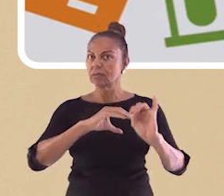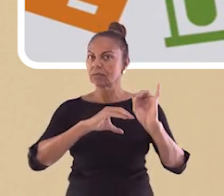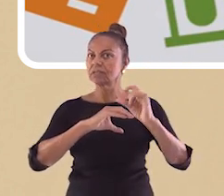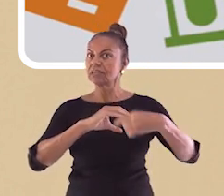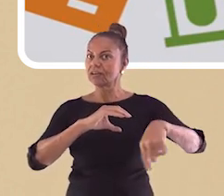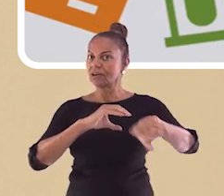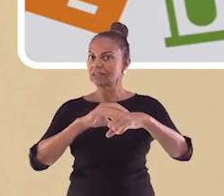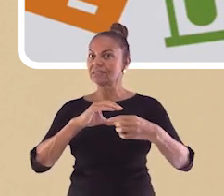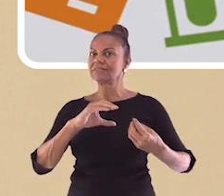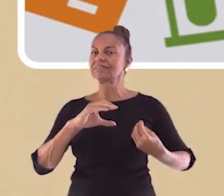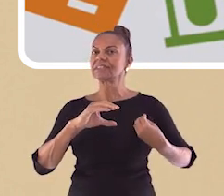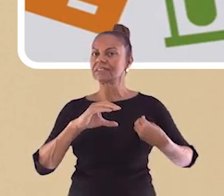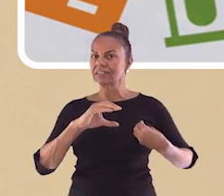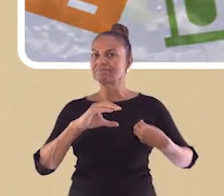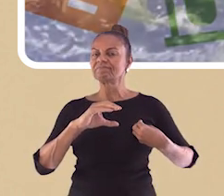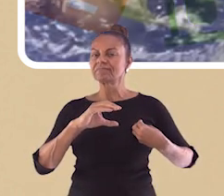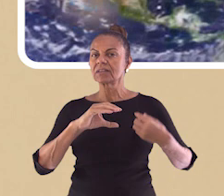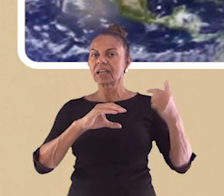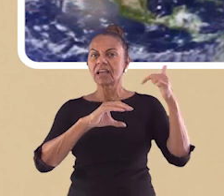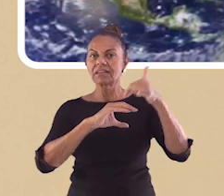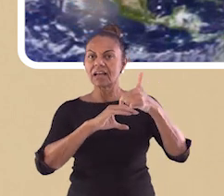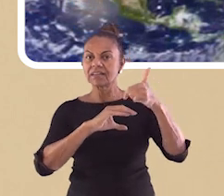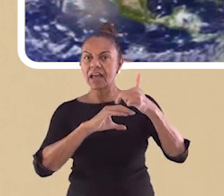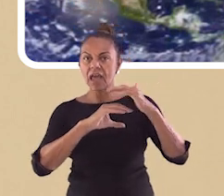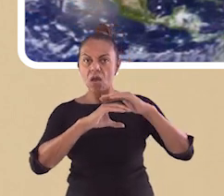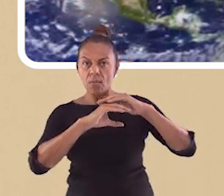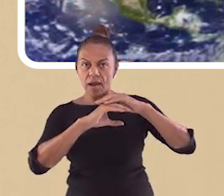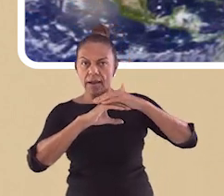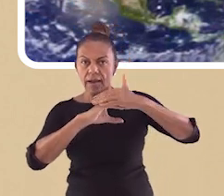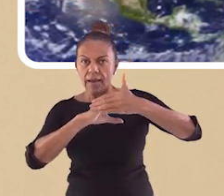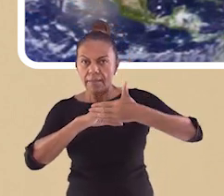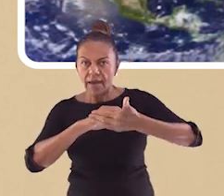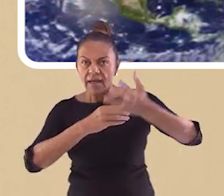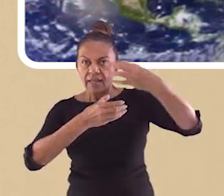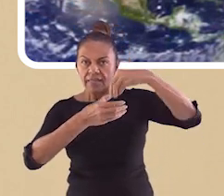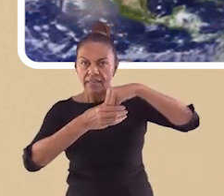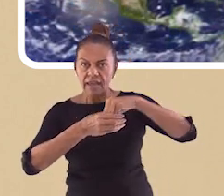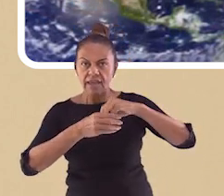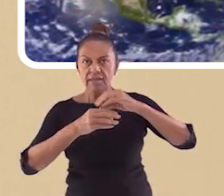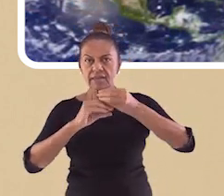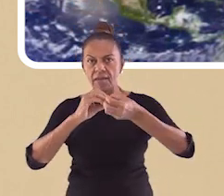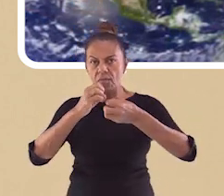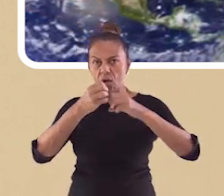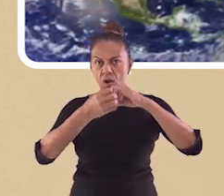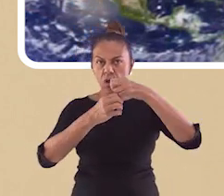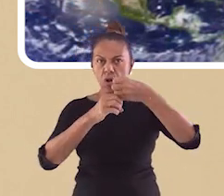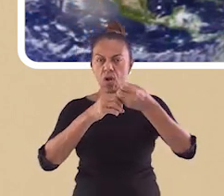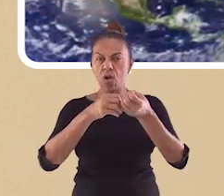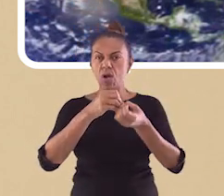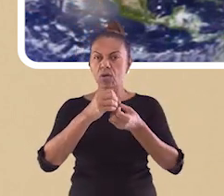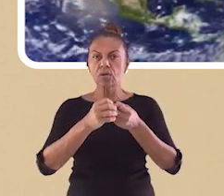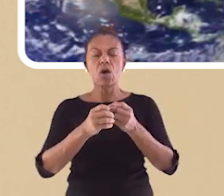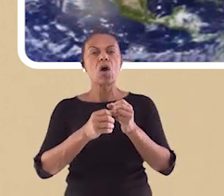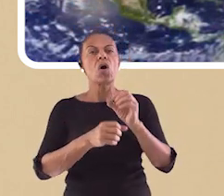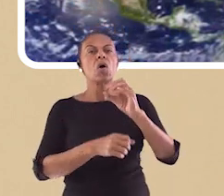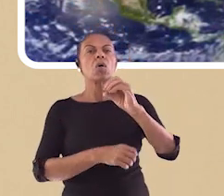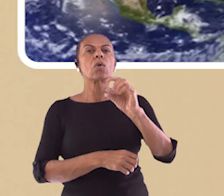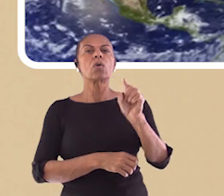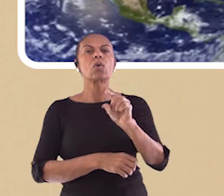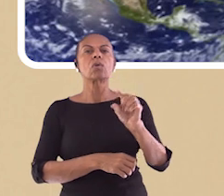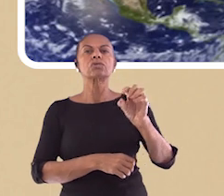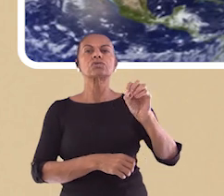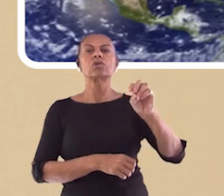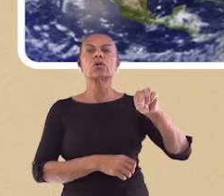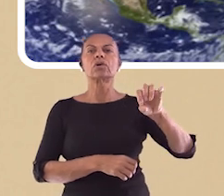vida? Quando falamos em camada de ozônio, estamos literalmente falando de uma camada composta de moléculas do gás